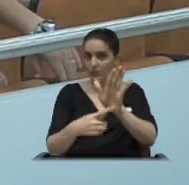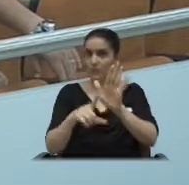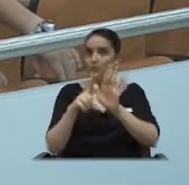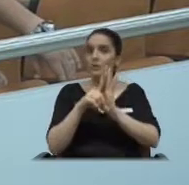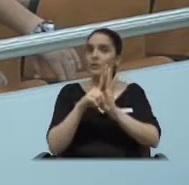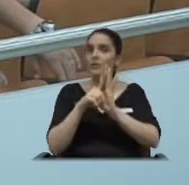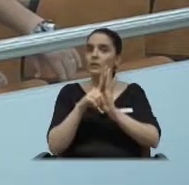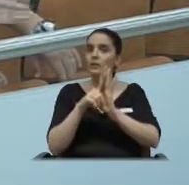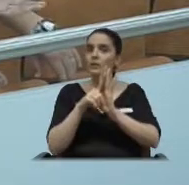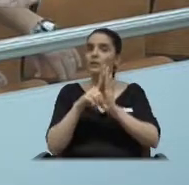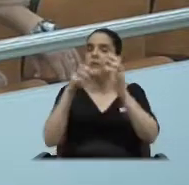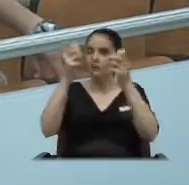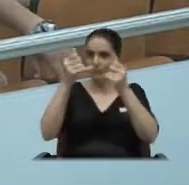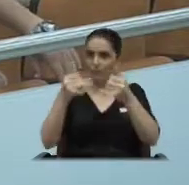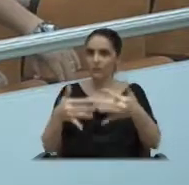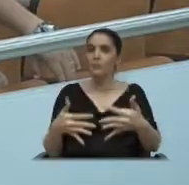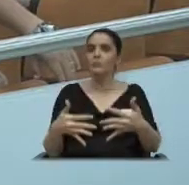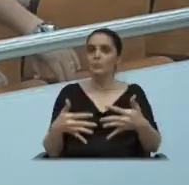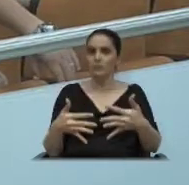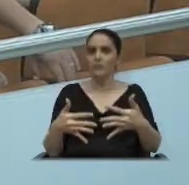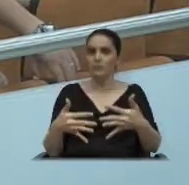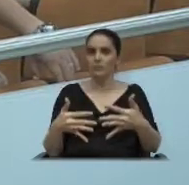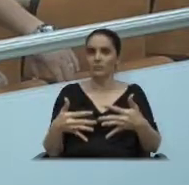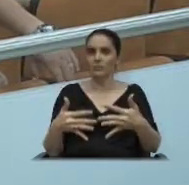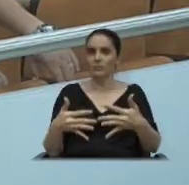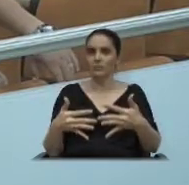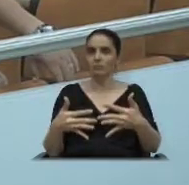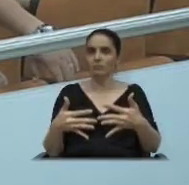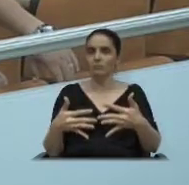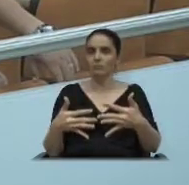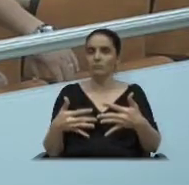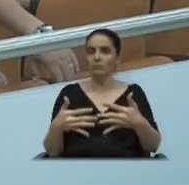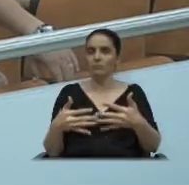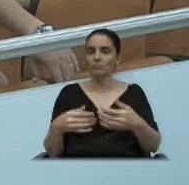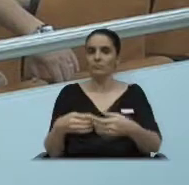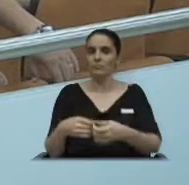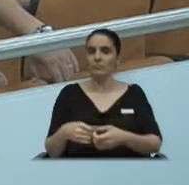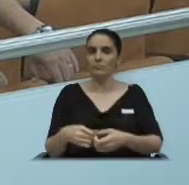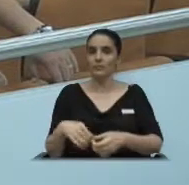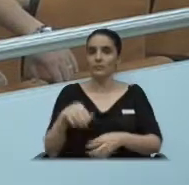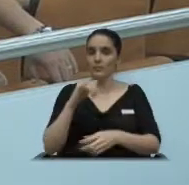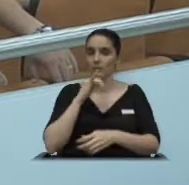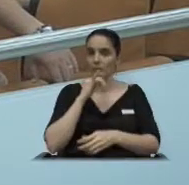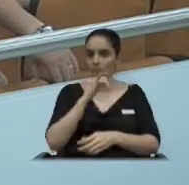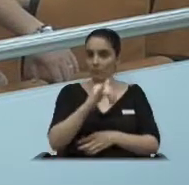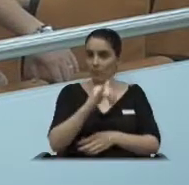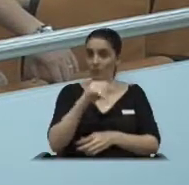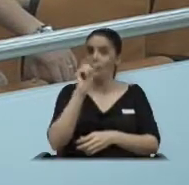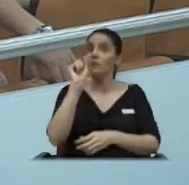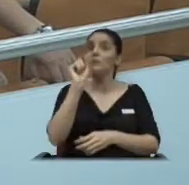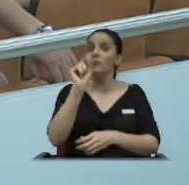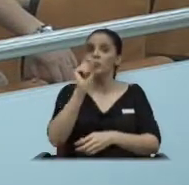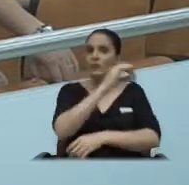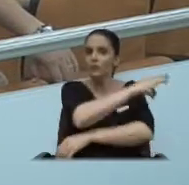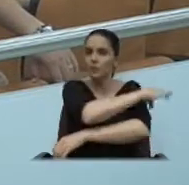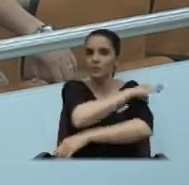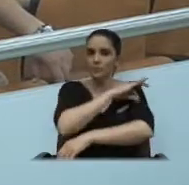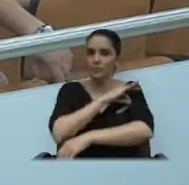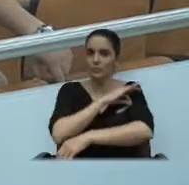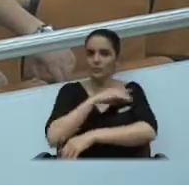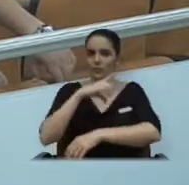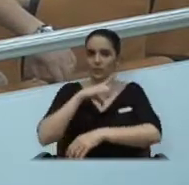uma justificativa. E nessa justificativa, ele cita que nós teremos uma